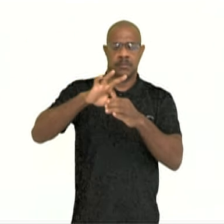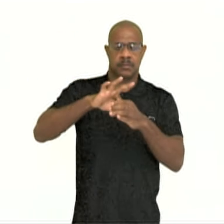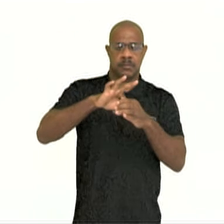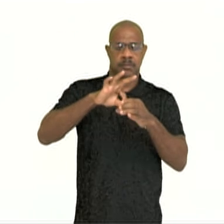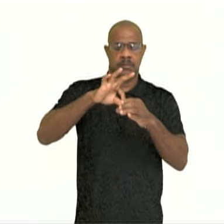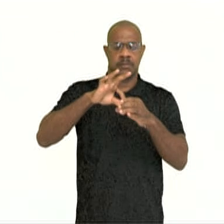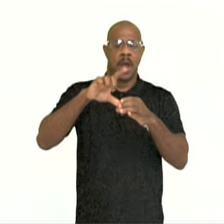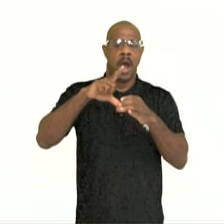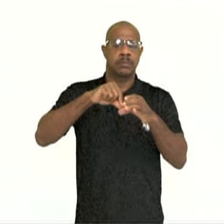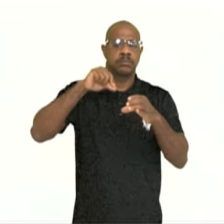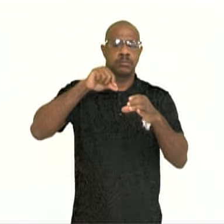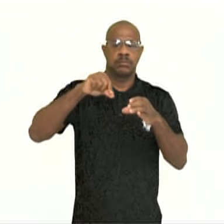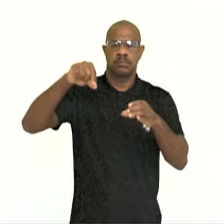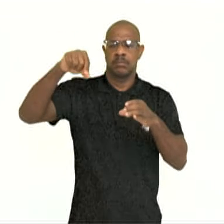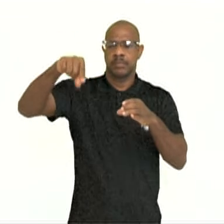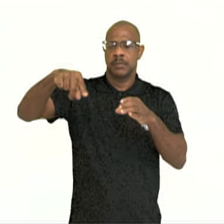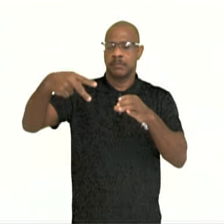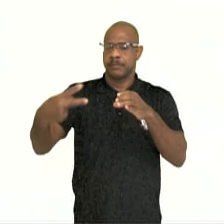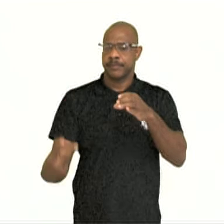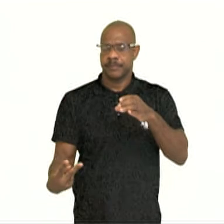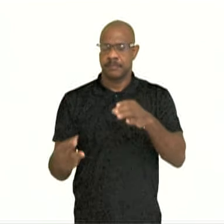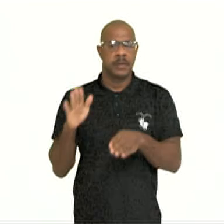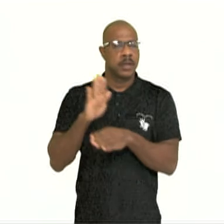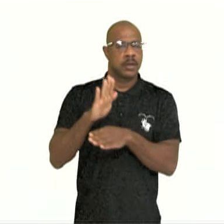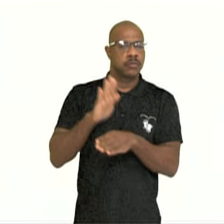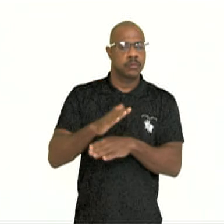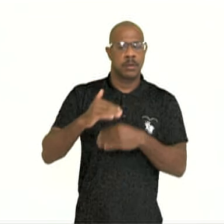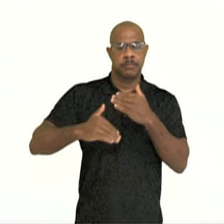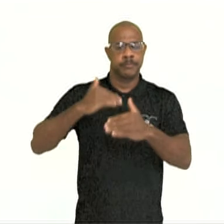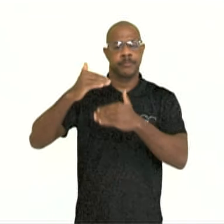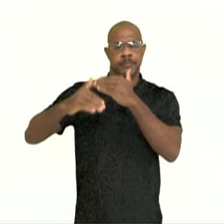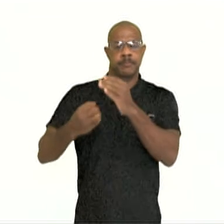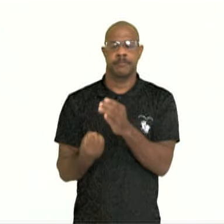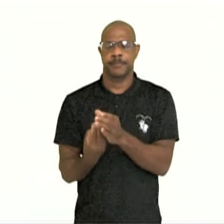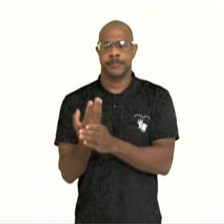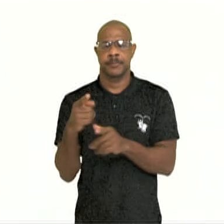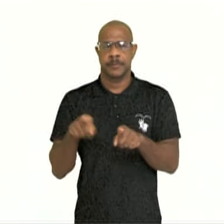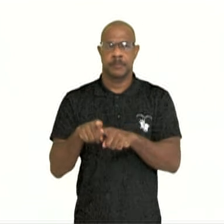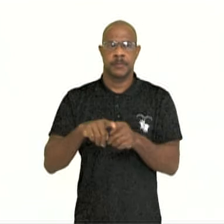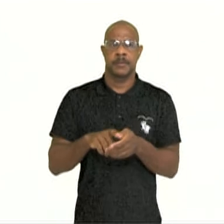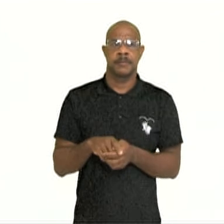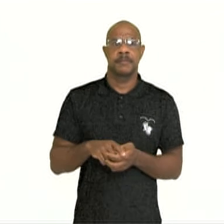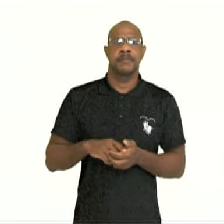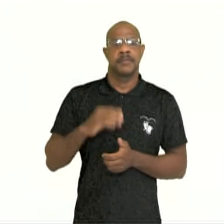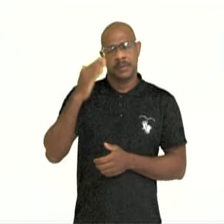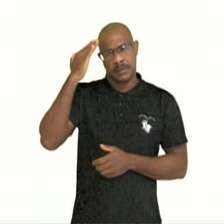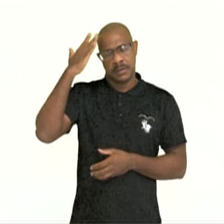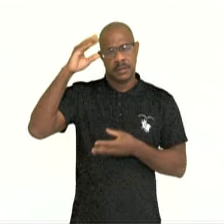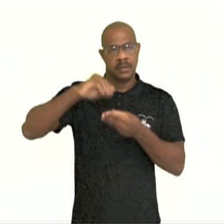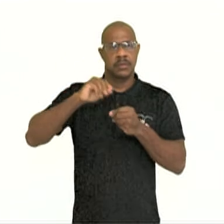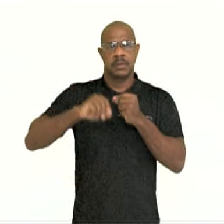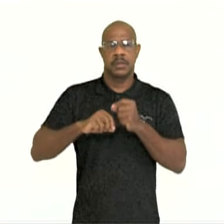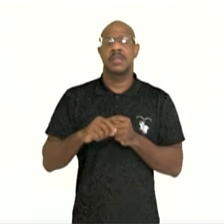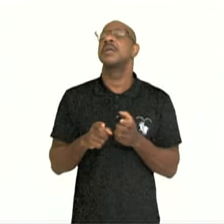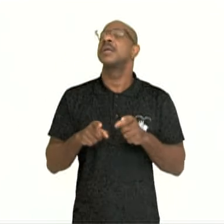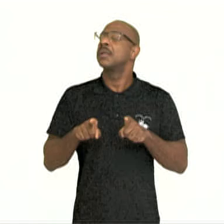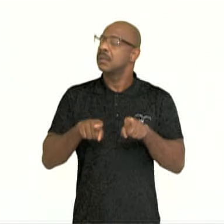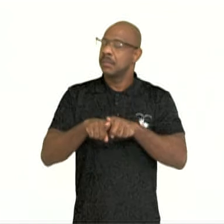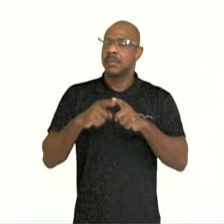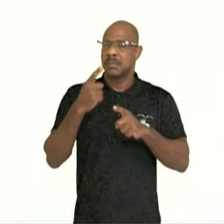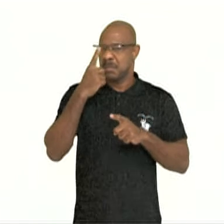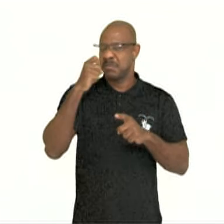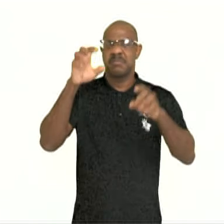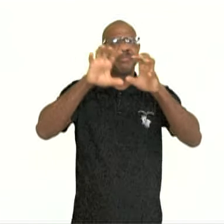para o processo de dispersão dessas espécies, de reprodução, certo? E entender que a poluição afeta